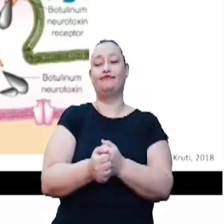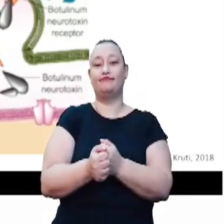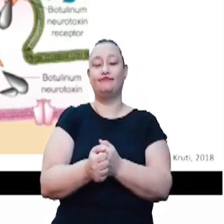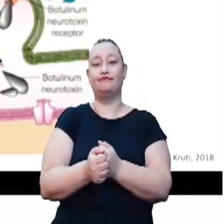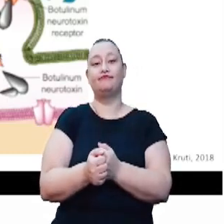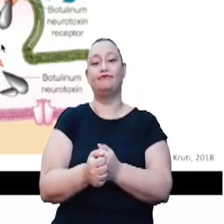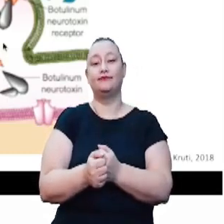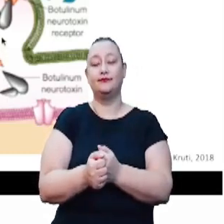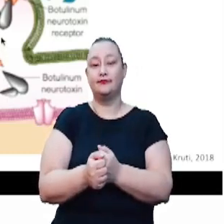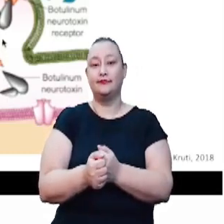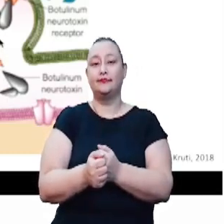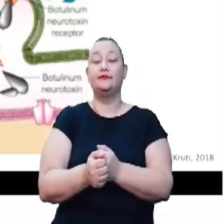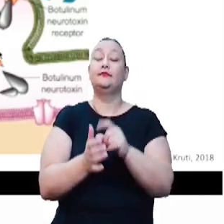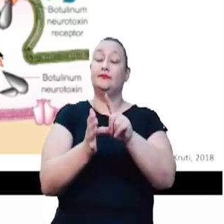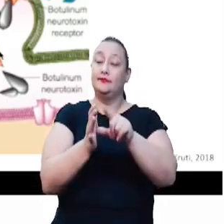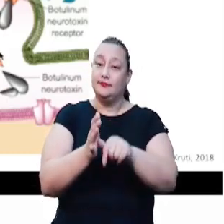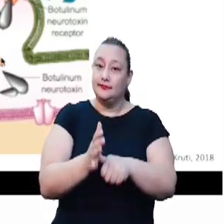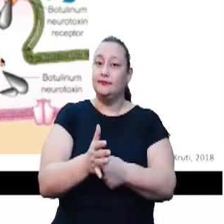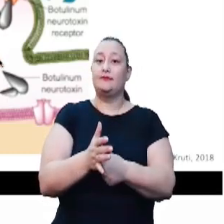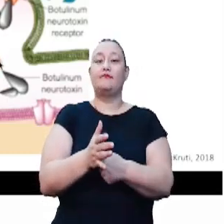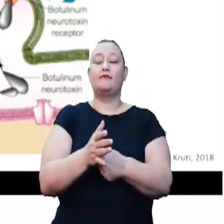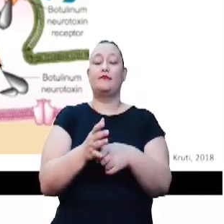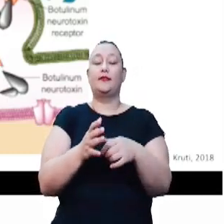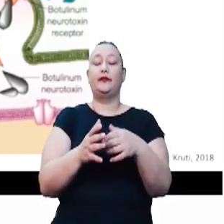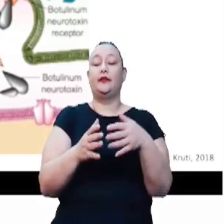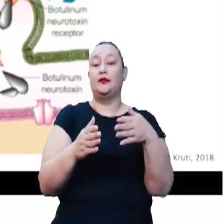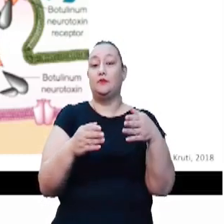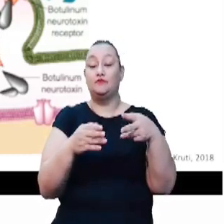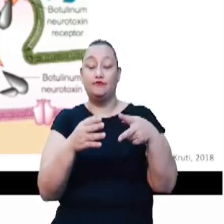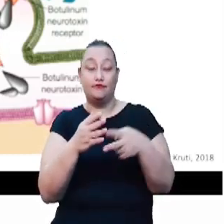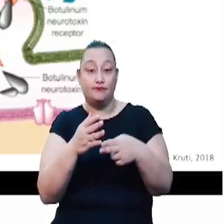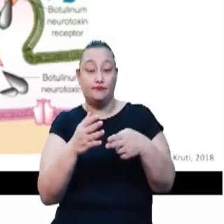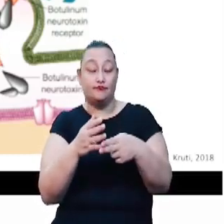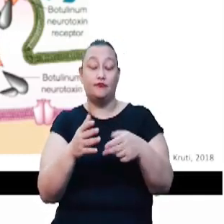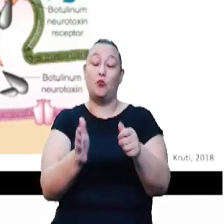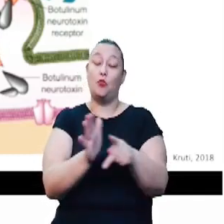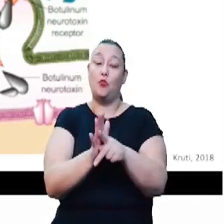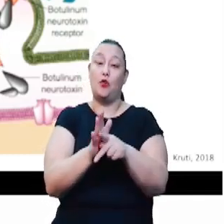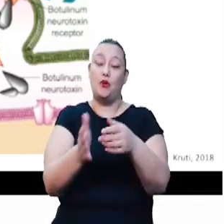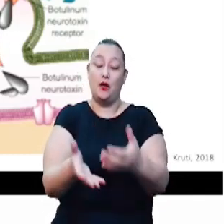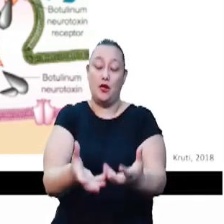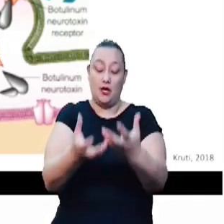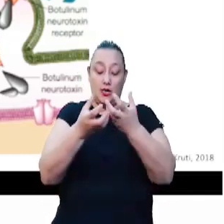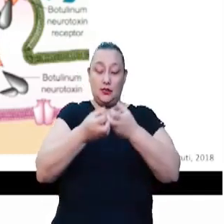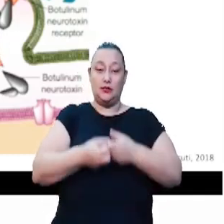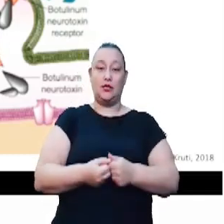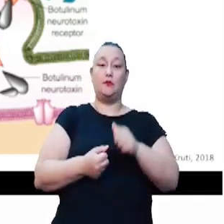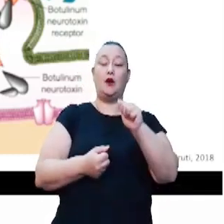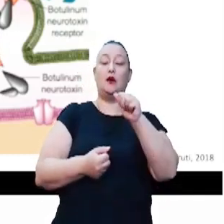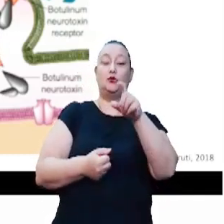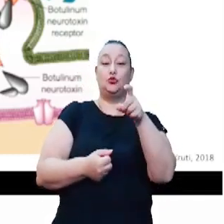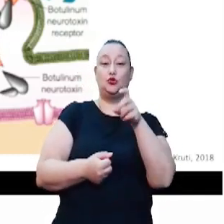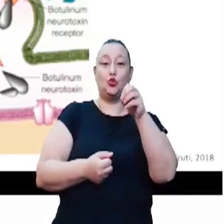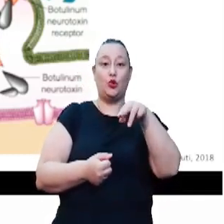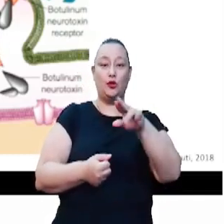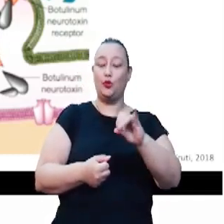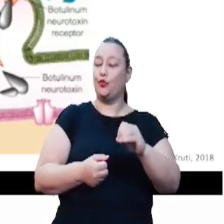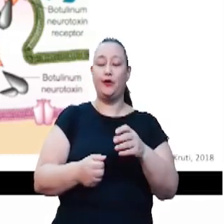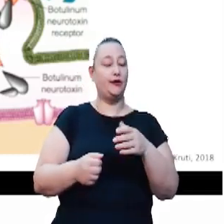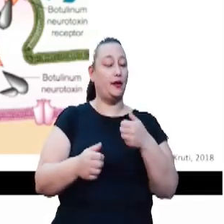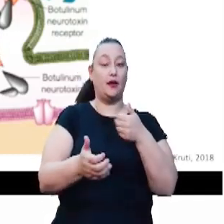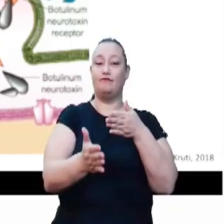axonal. E depois ela acaba sendo transportada aqui para dentro do axônio, e ela não